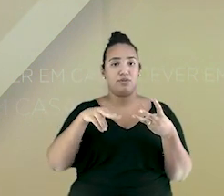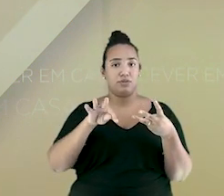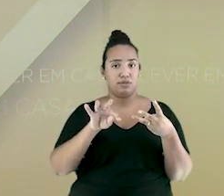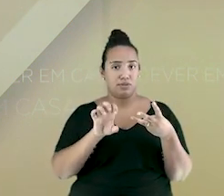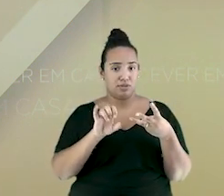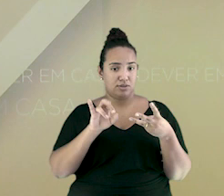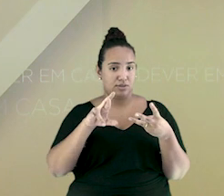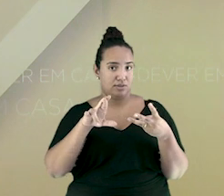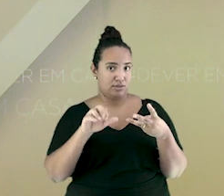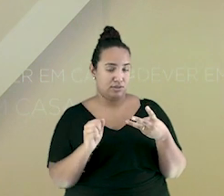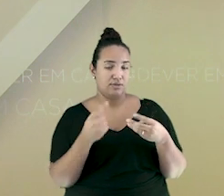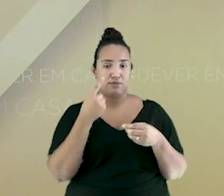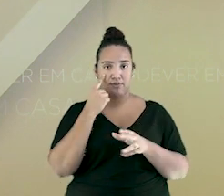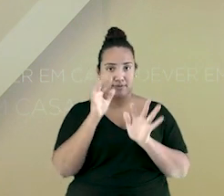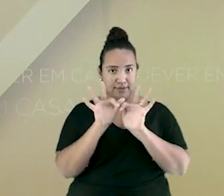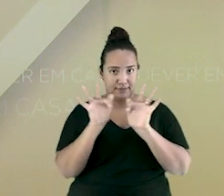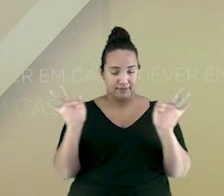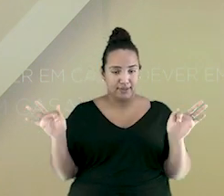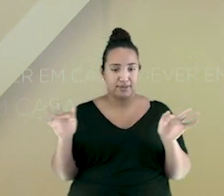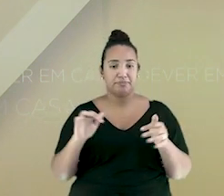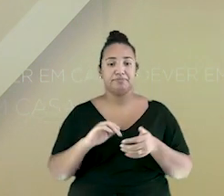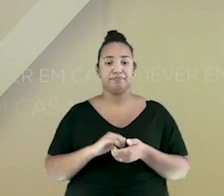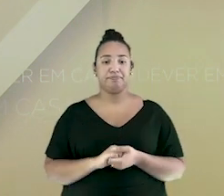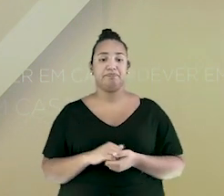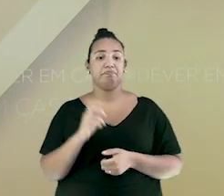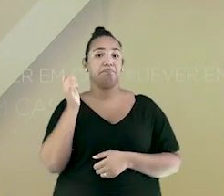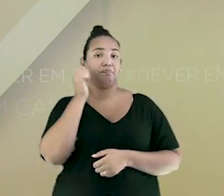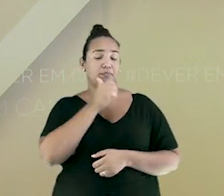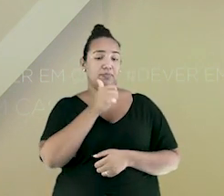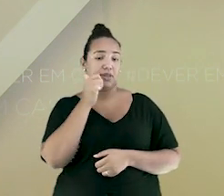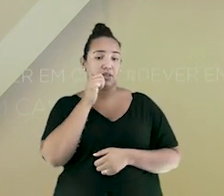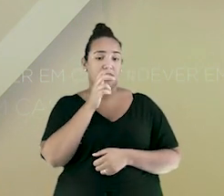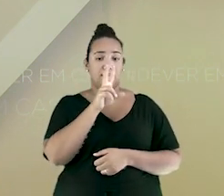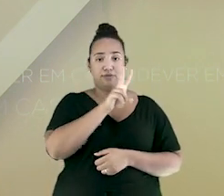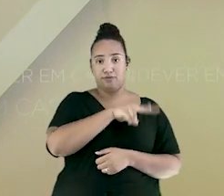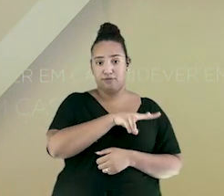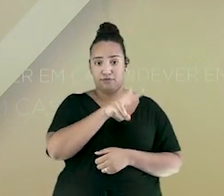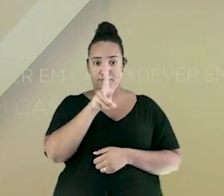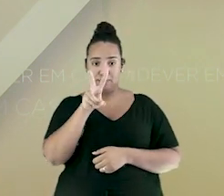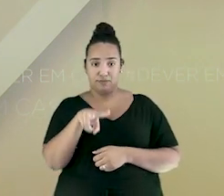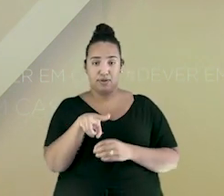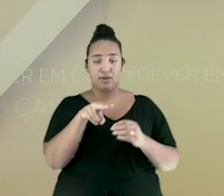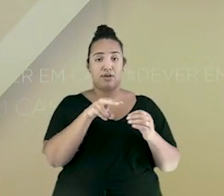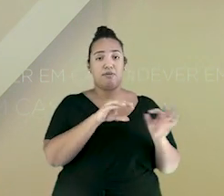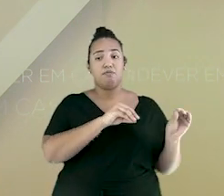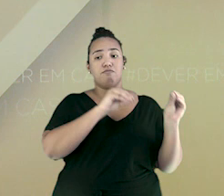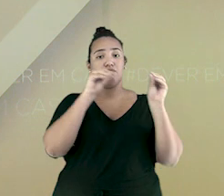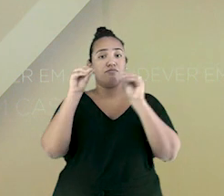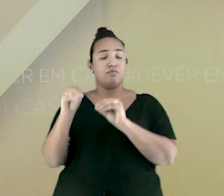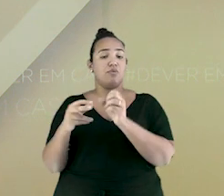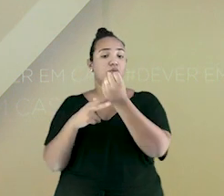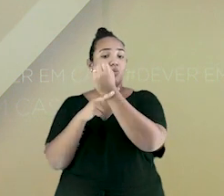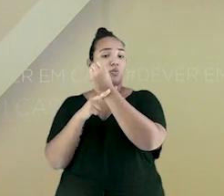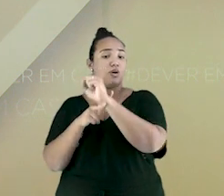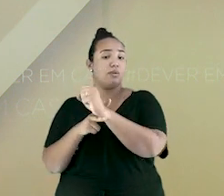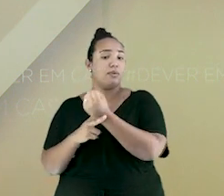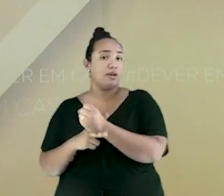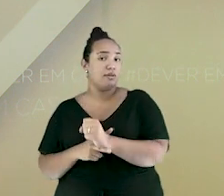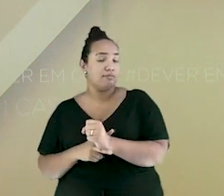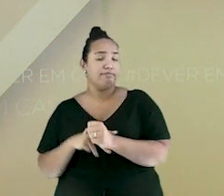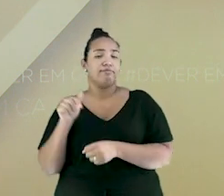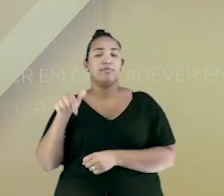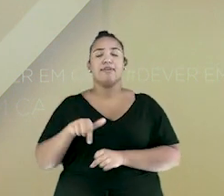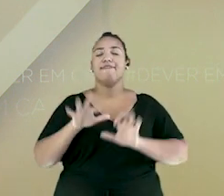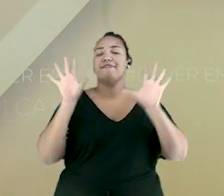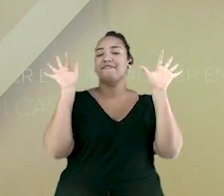aqui. Vamos ler juntos? Natália foi de Vila Velha para Guarapari.